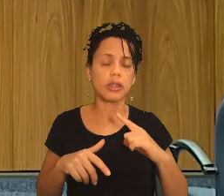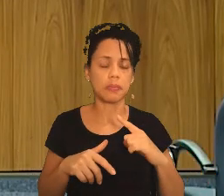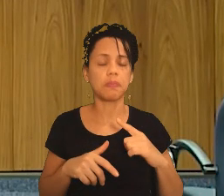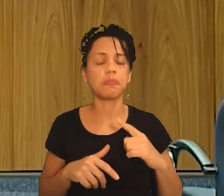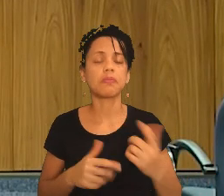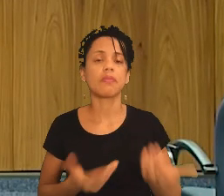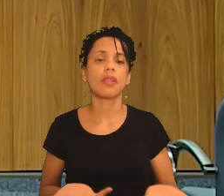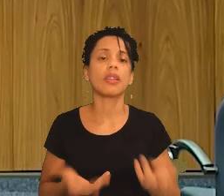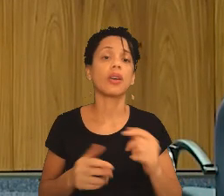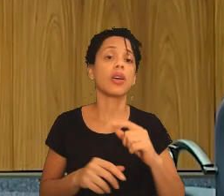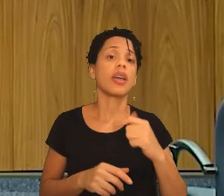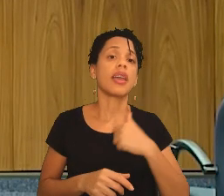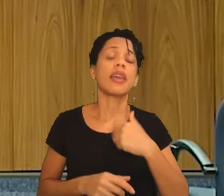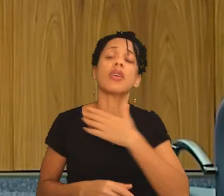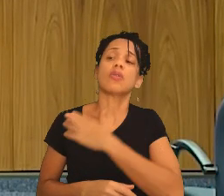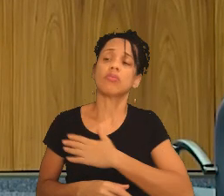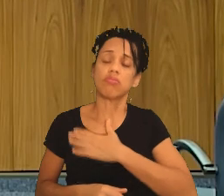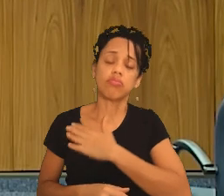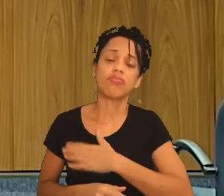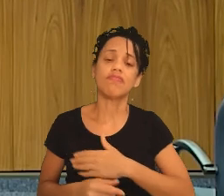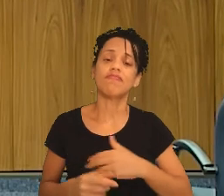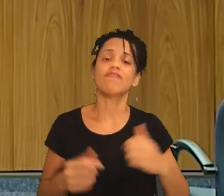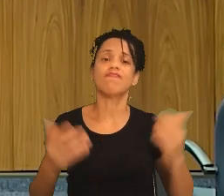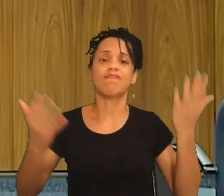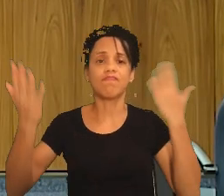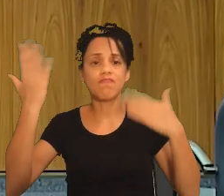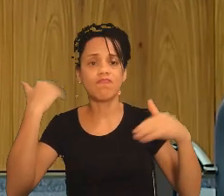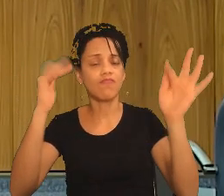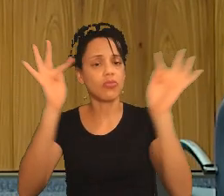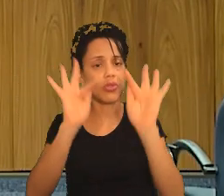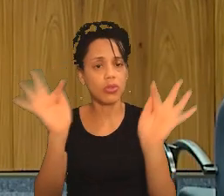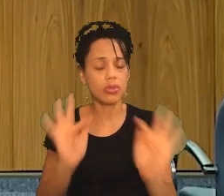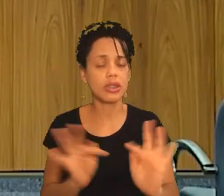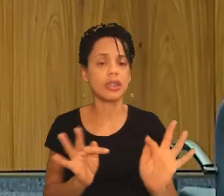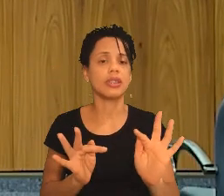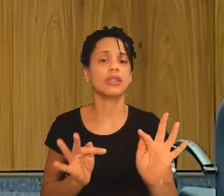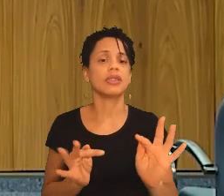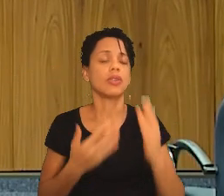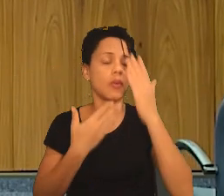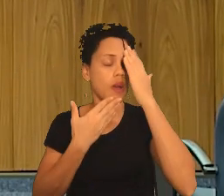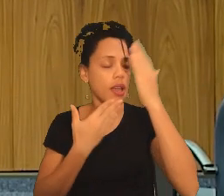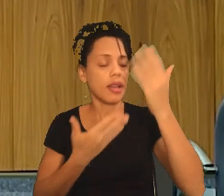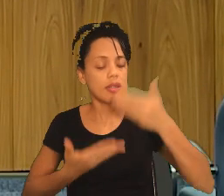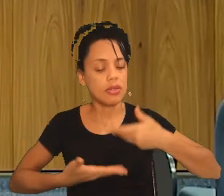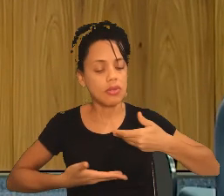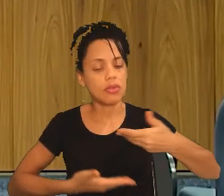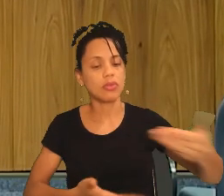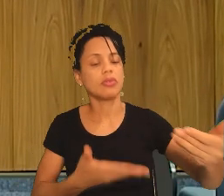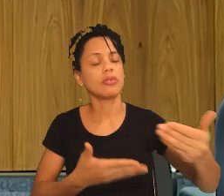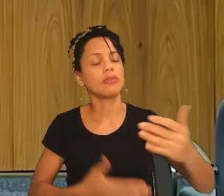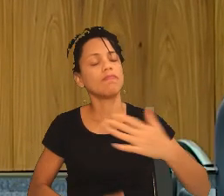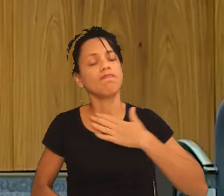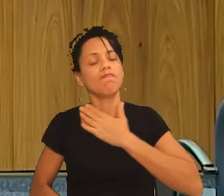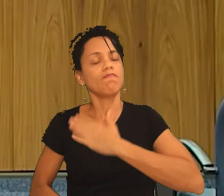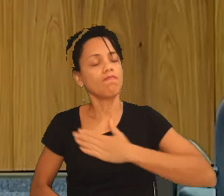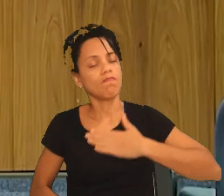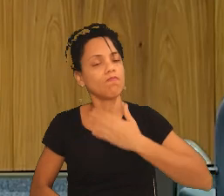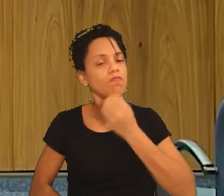Tem? Era lá no auditório, lá em cima, tinha muito curso, eu fazia muito curso ainda lá. Tem, o auditório